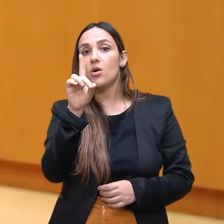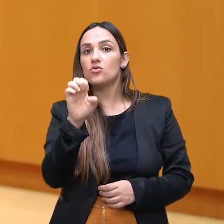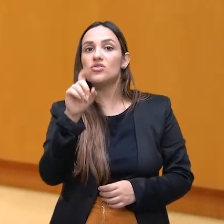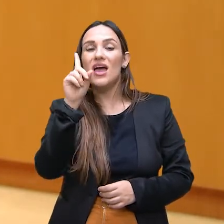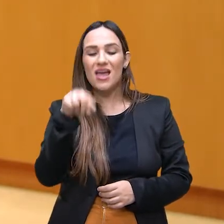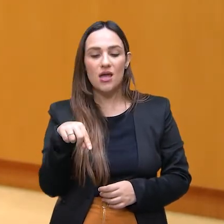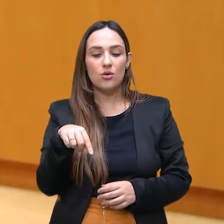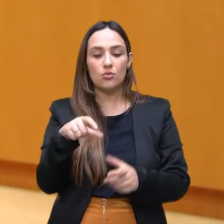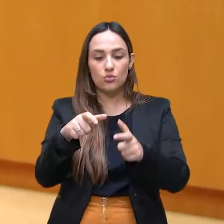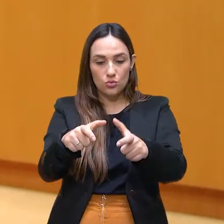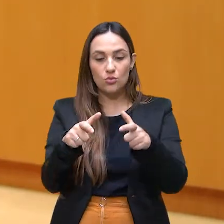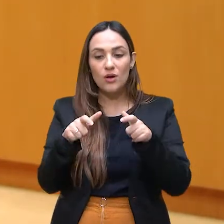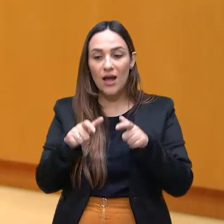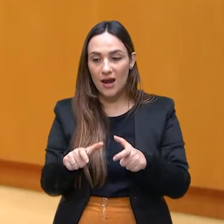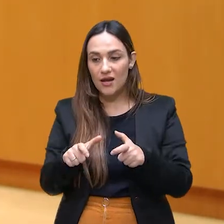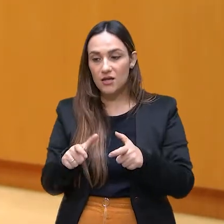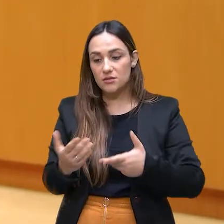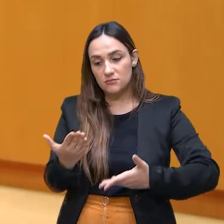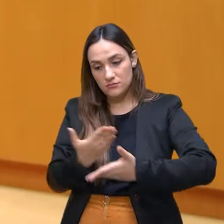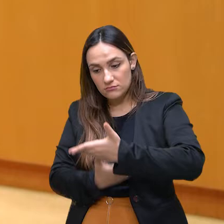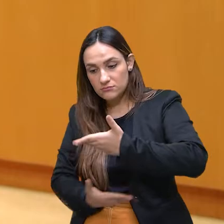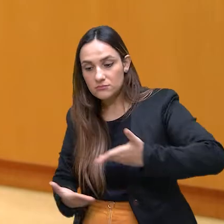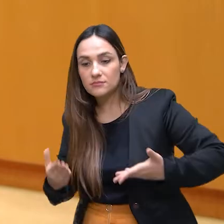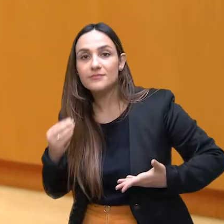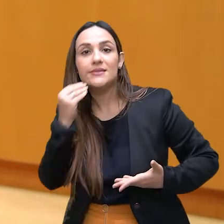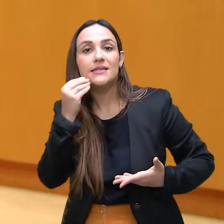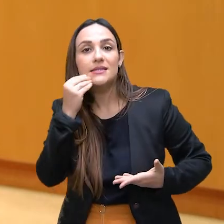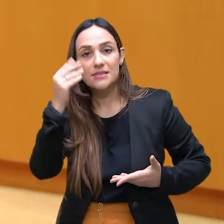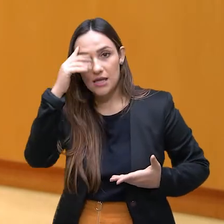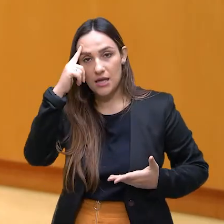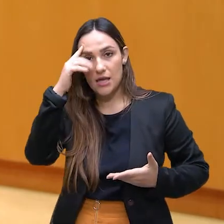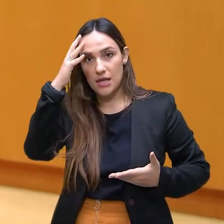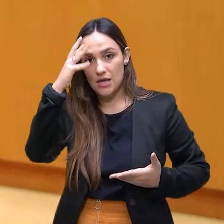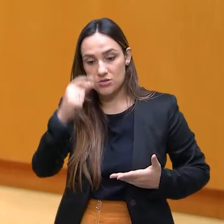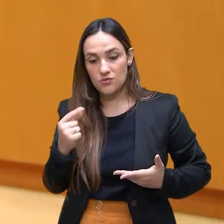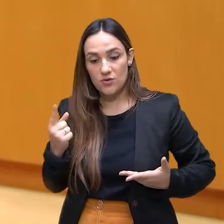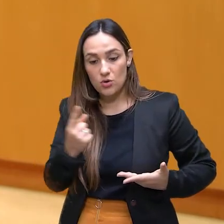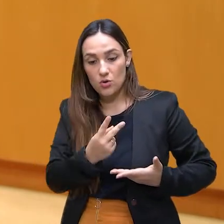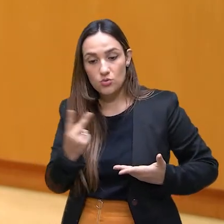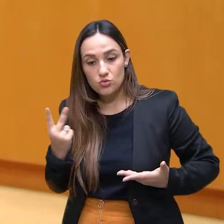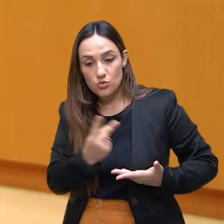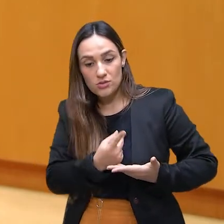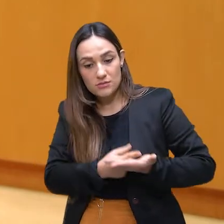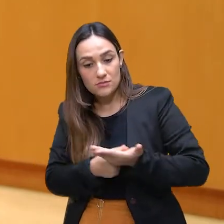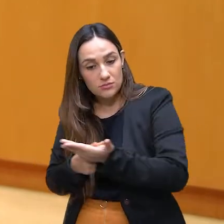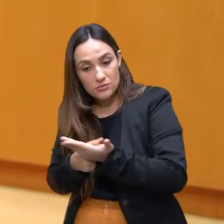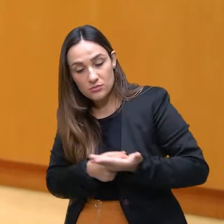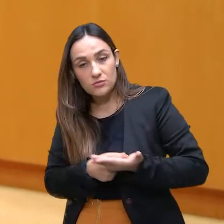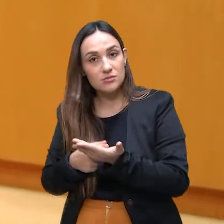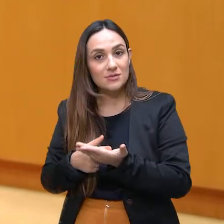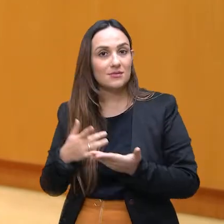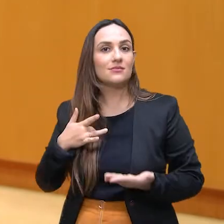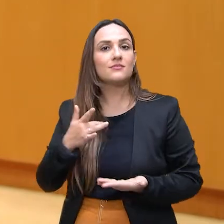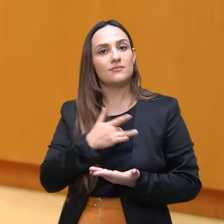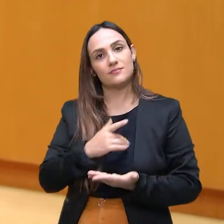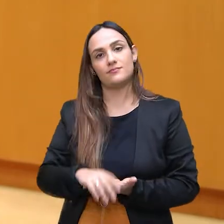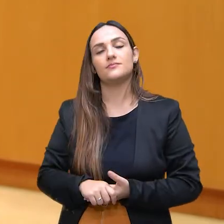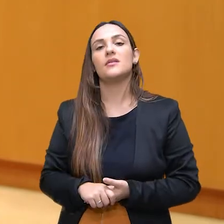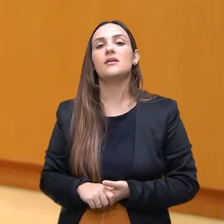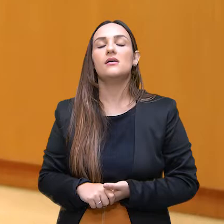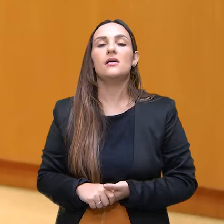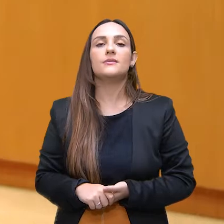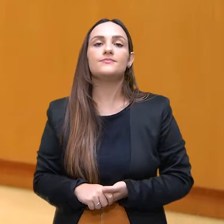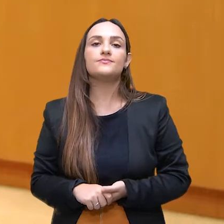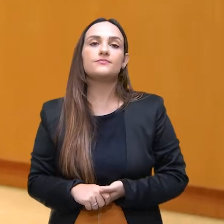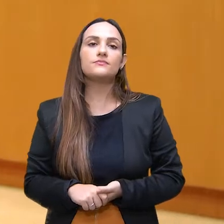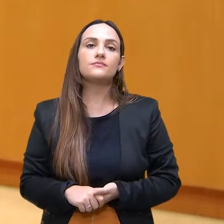conciliação e mediação para as questões de saúde. Na verdade, o Sijus vai se